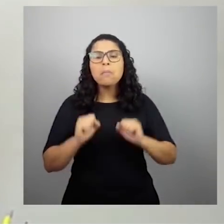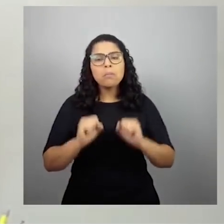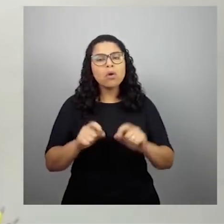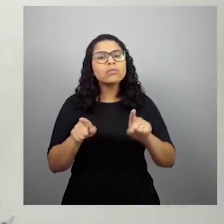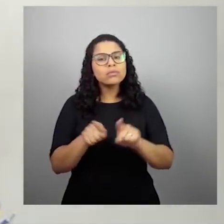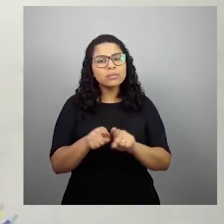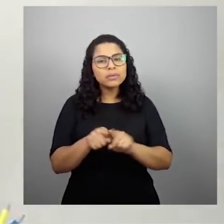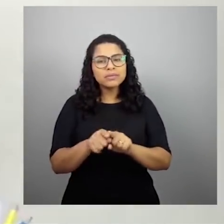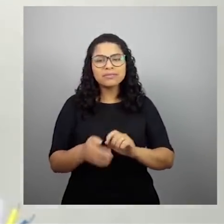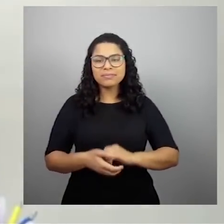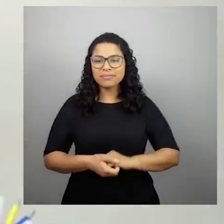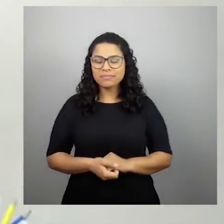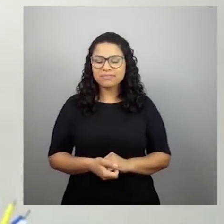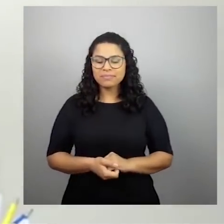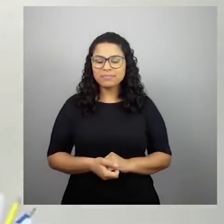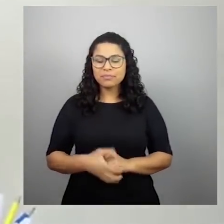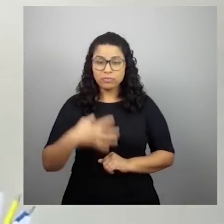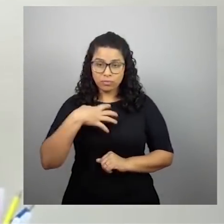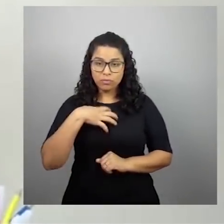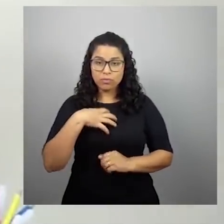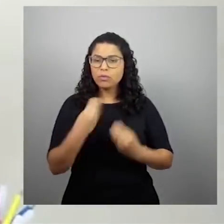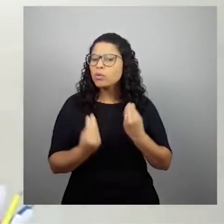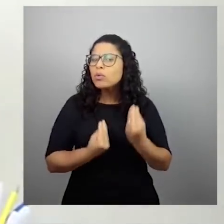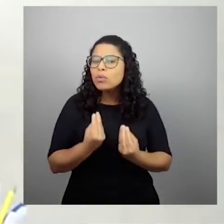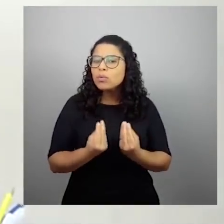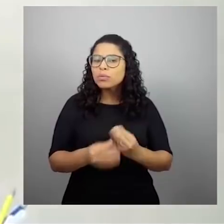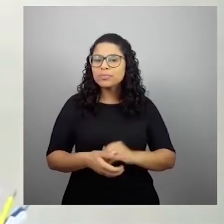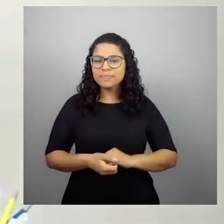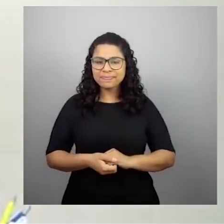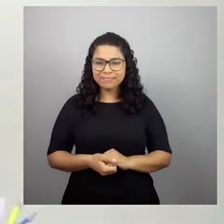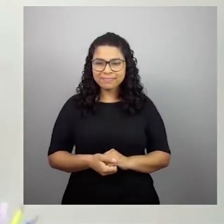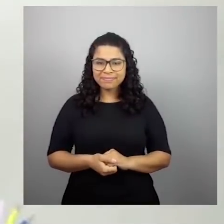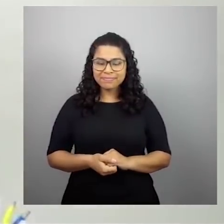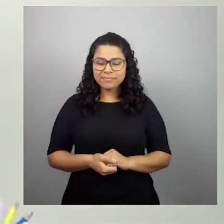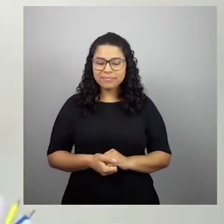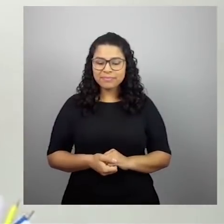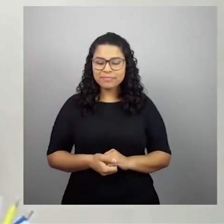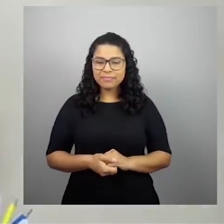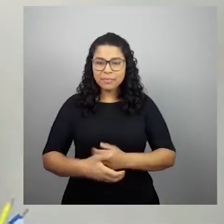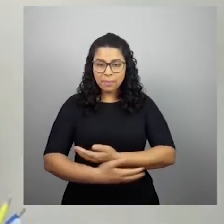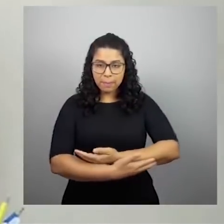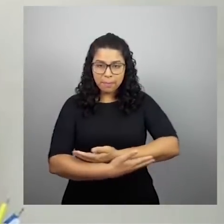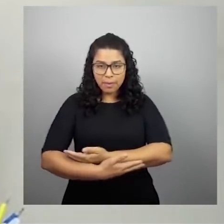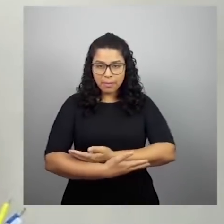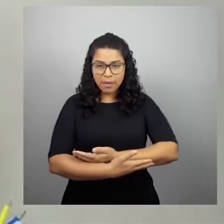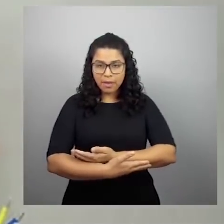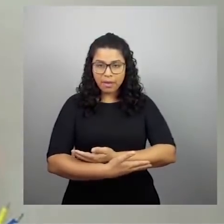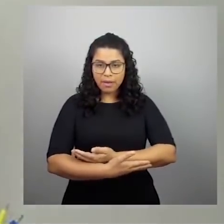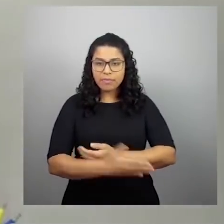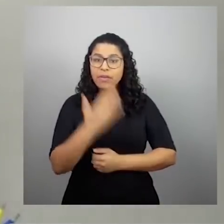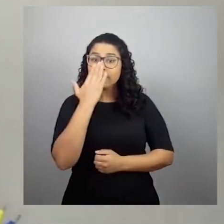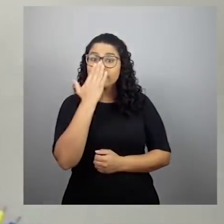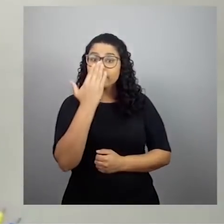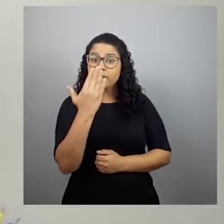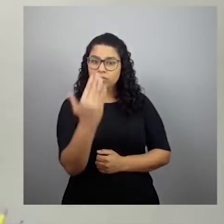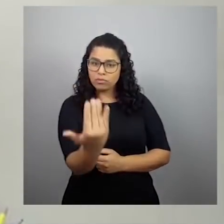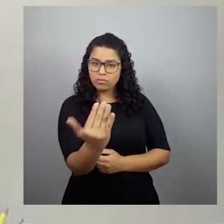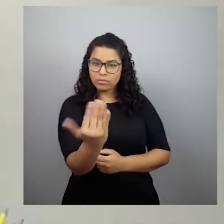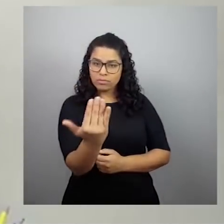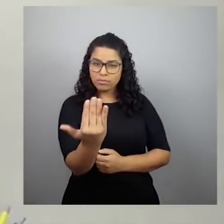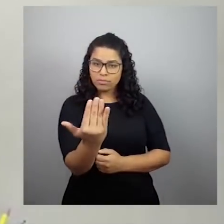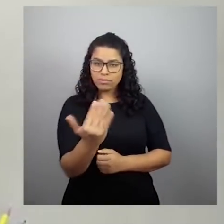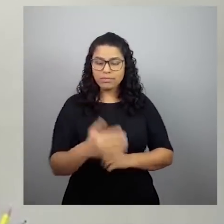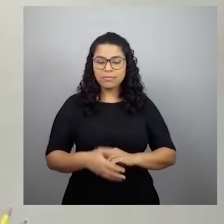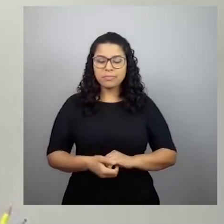os bebês. Da seguinte maneira, vocês segurarão o bebê de frente para o espelho.